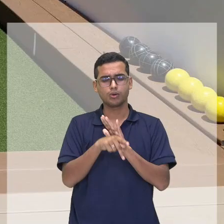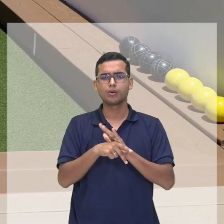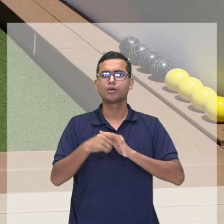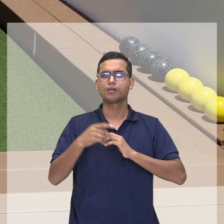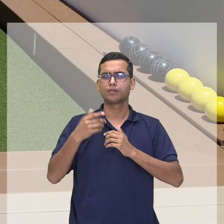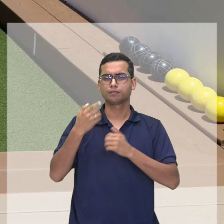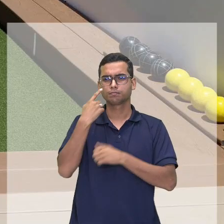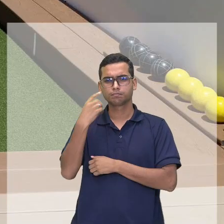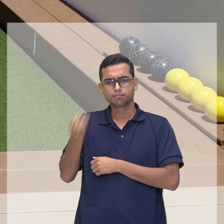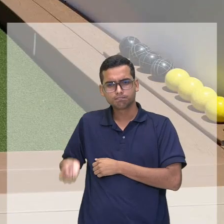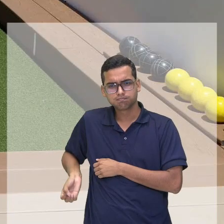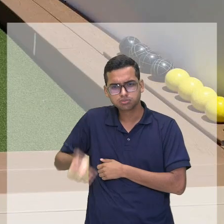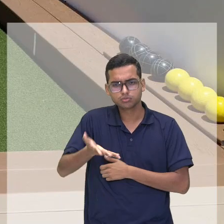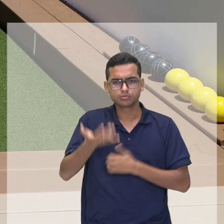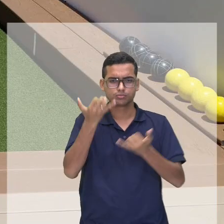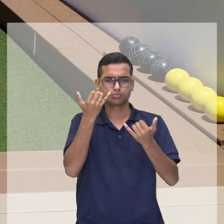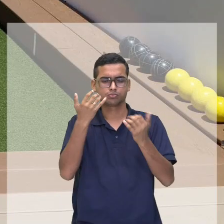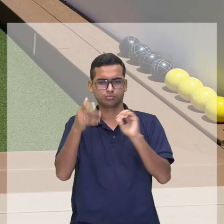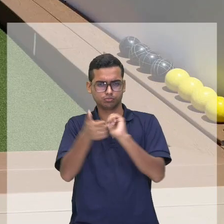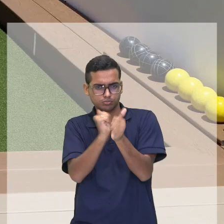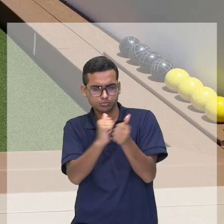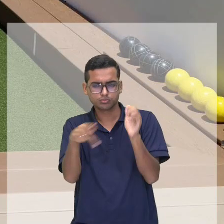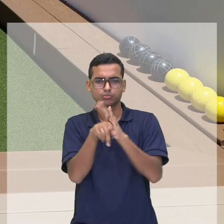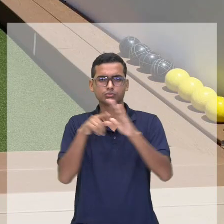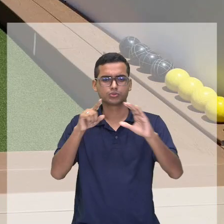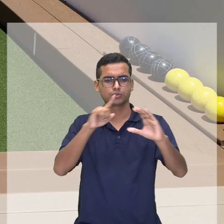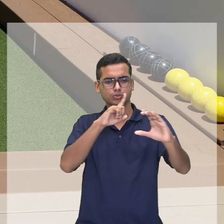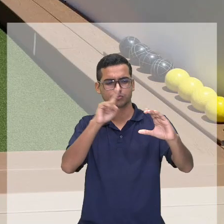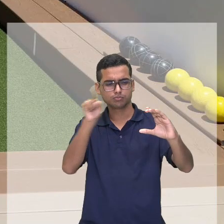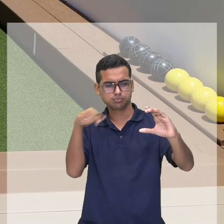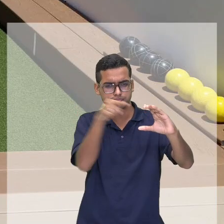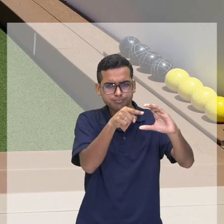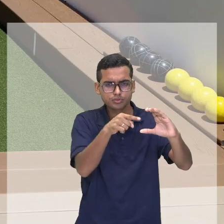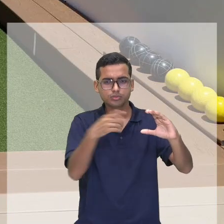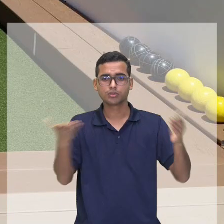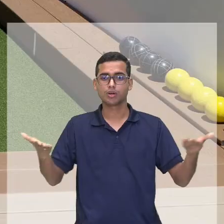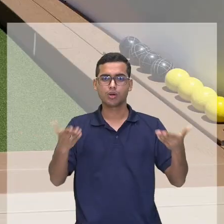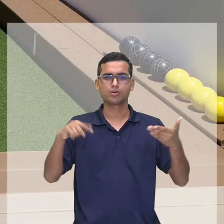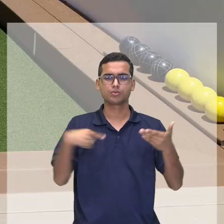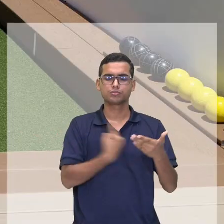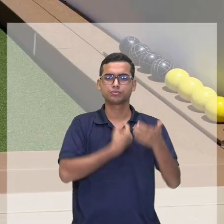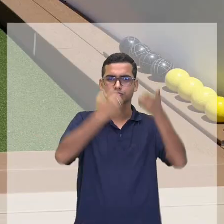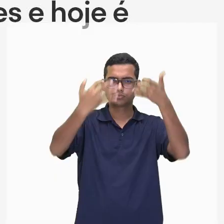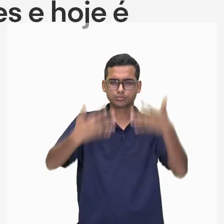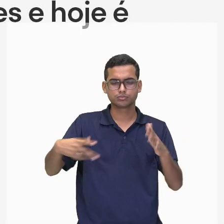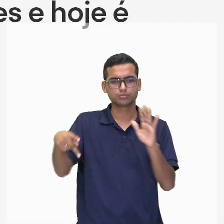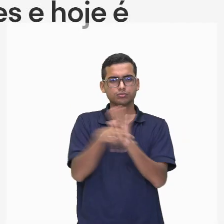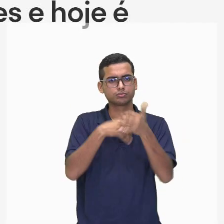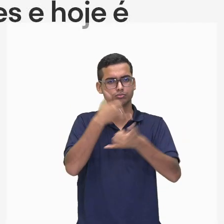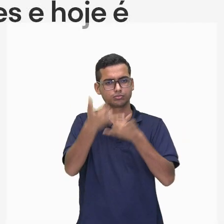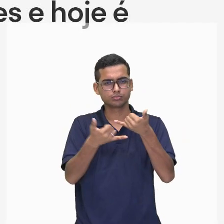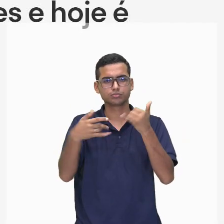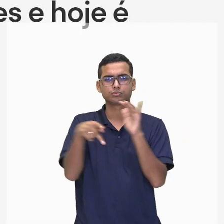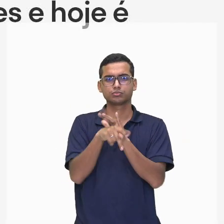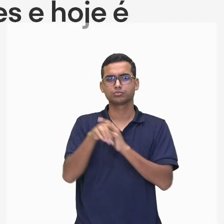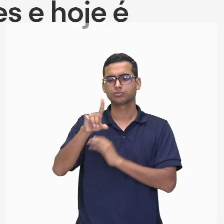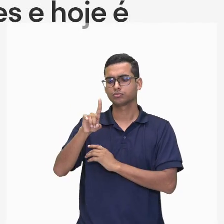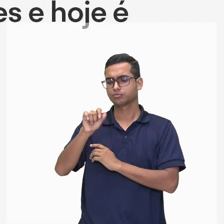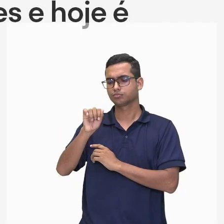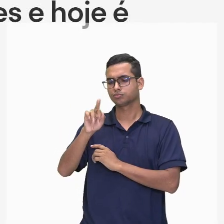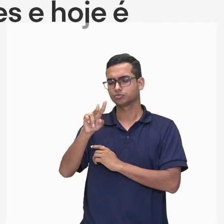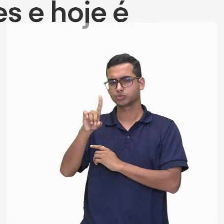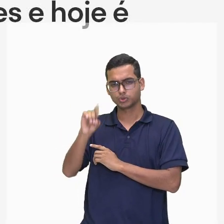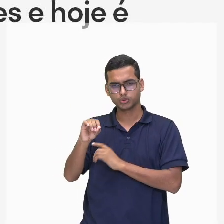bocha como esporte de precisão. E agora a gente vai falar sobre o jogo do dardo, que também é outro tipo de